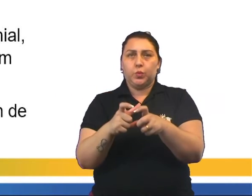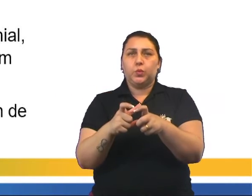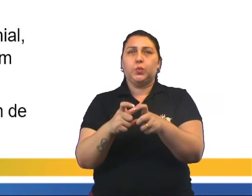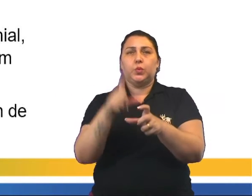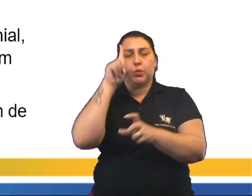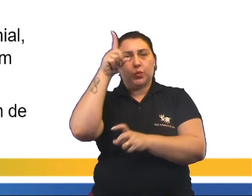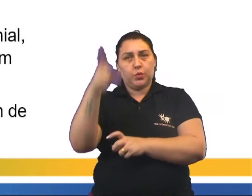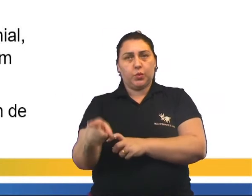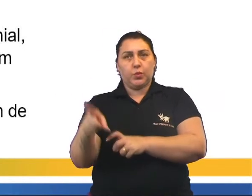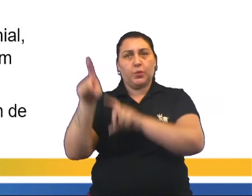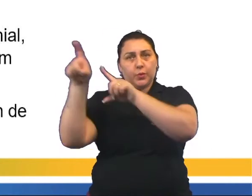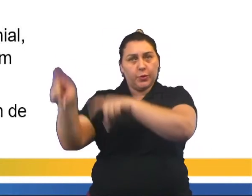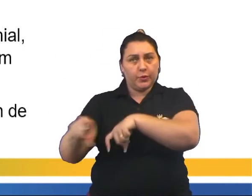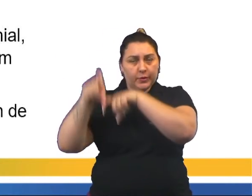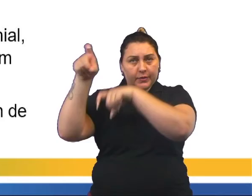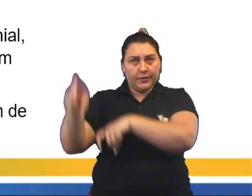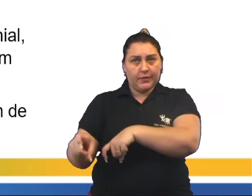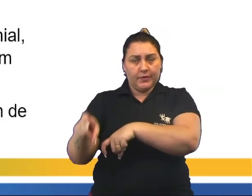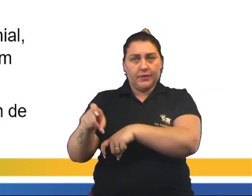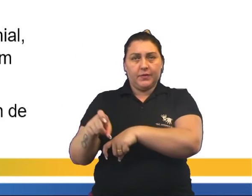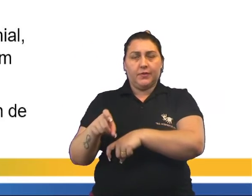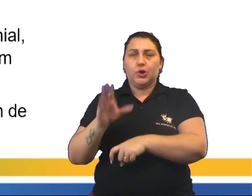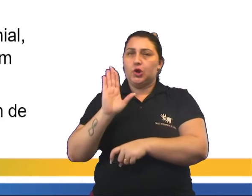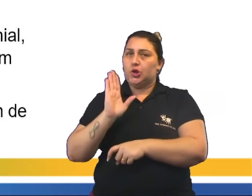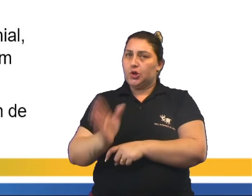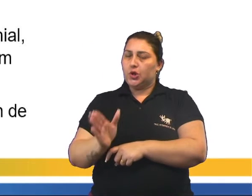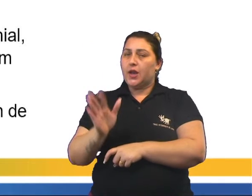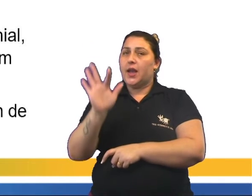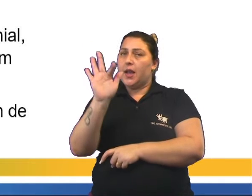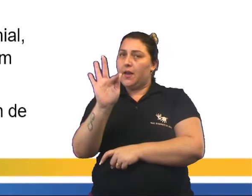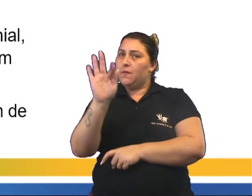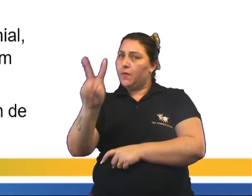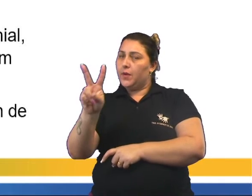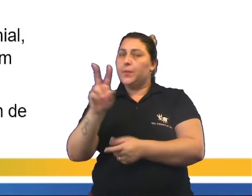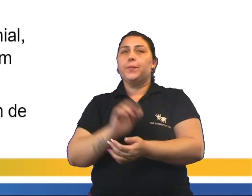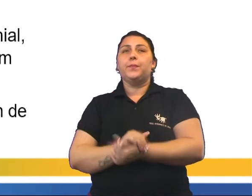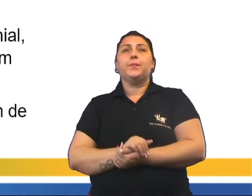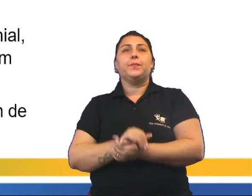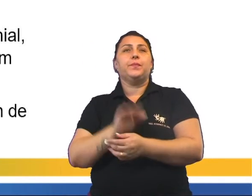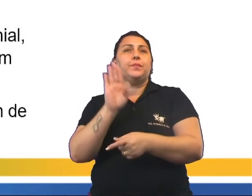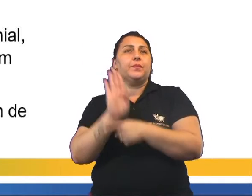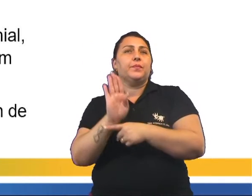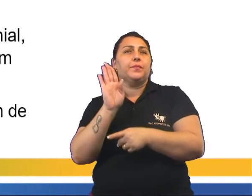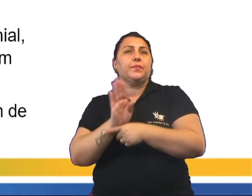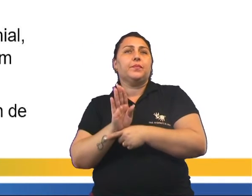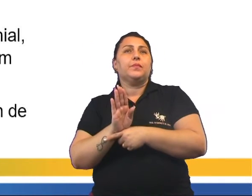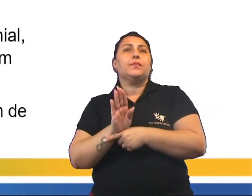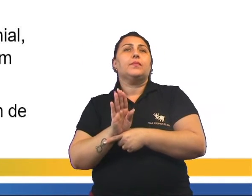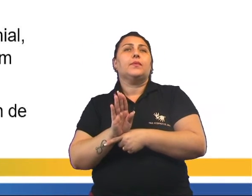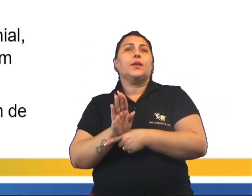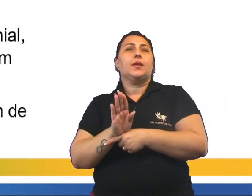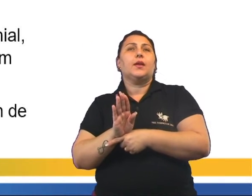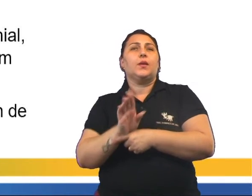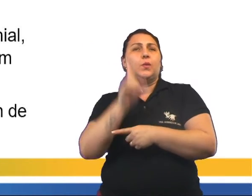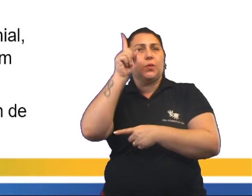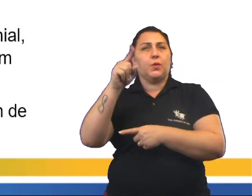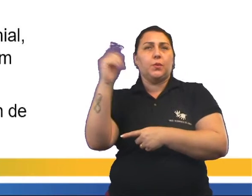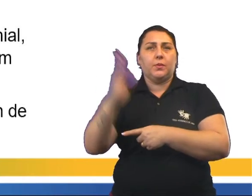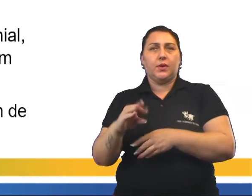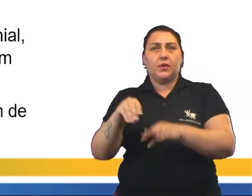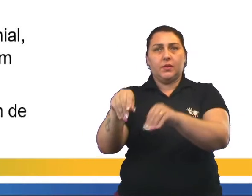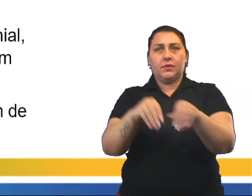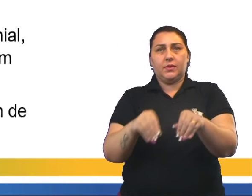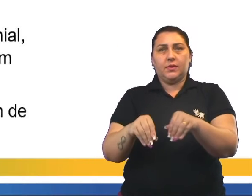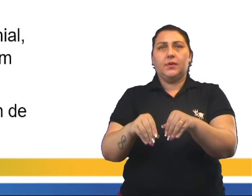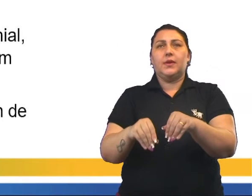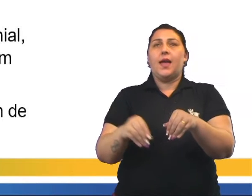um número reduzido de proprietários rurais. Já bota aí se é F ou V, tá? A segunda, a concentração fundiária no Brasil é